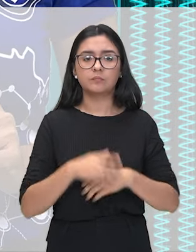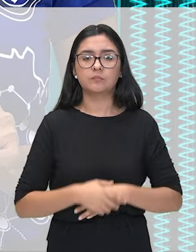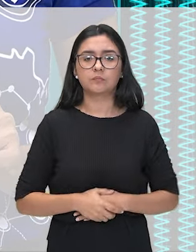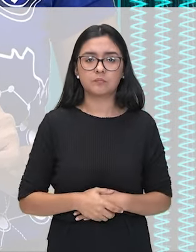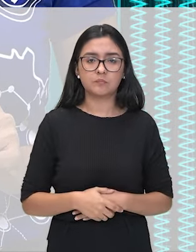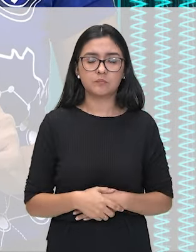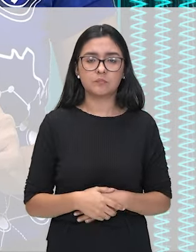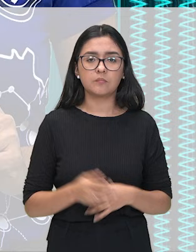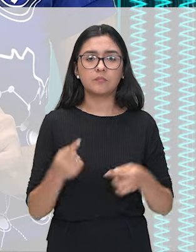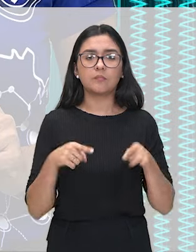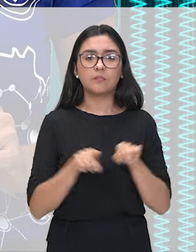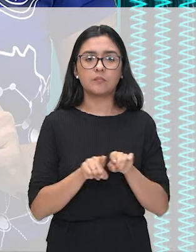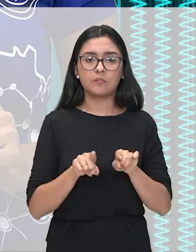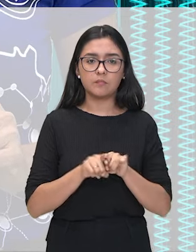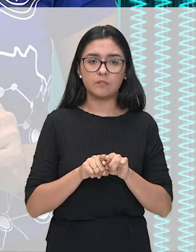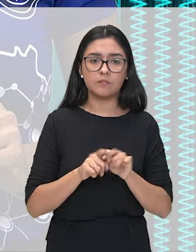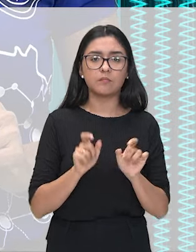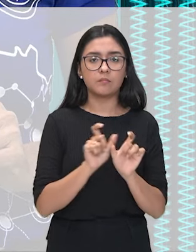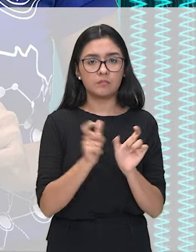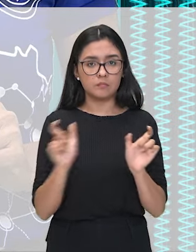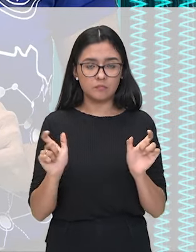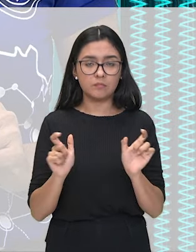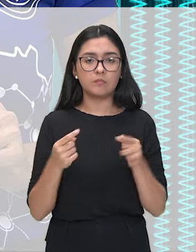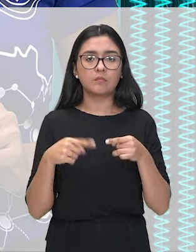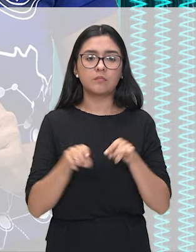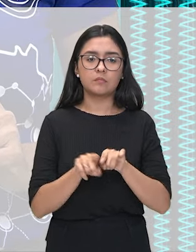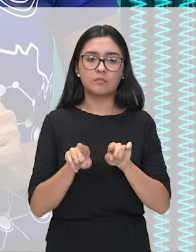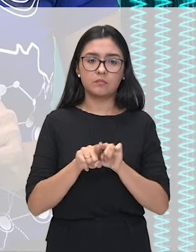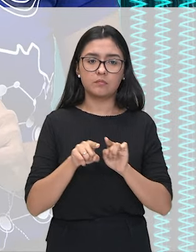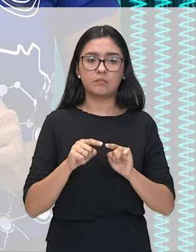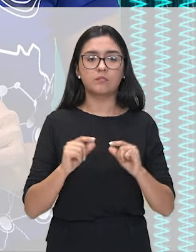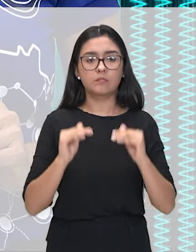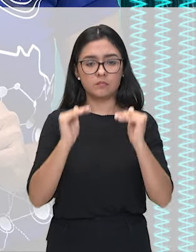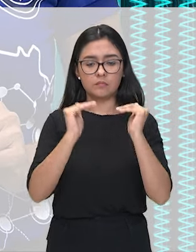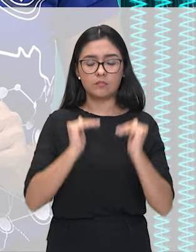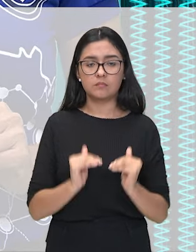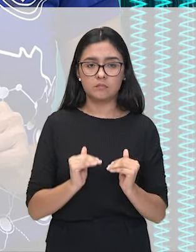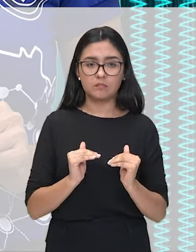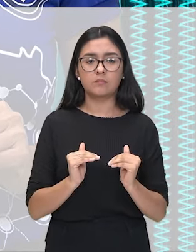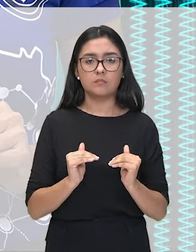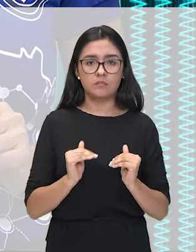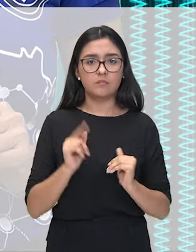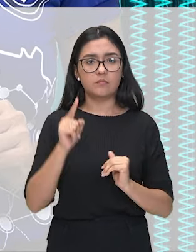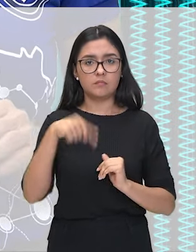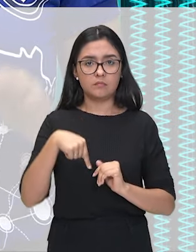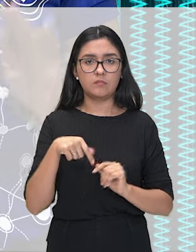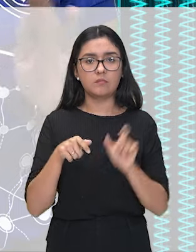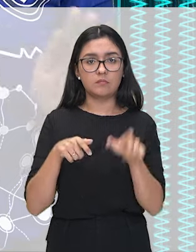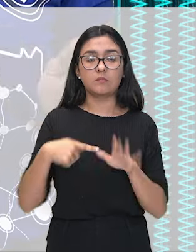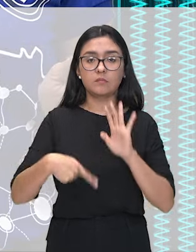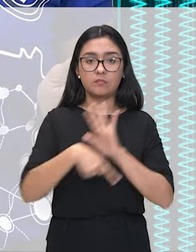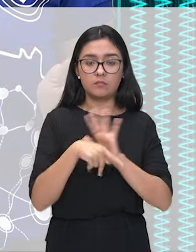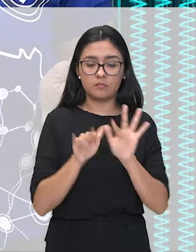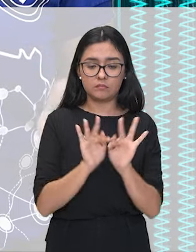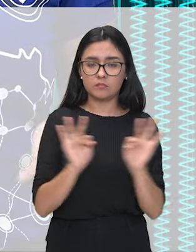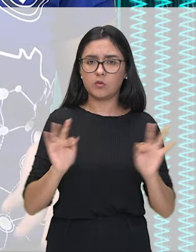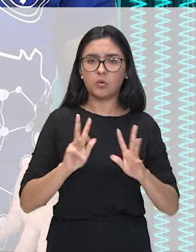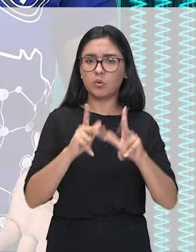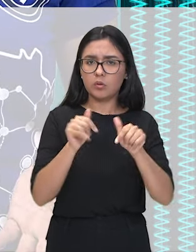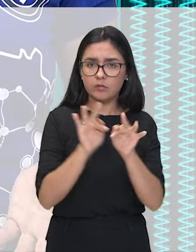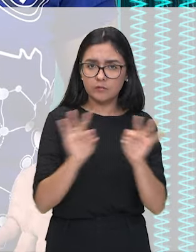it quanto do plural we You they Esse é o Sujeito da frase nãoé qualquer frase